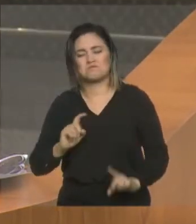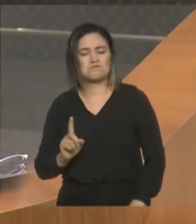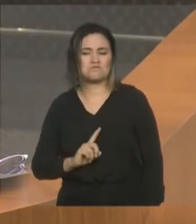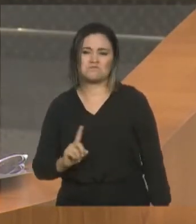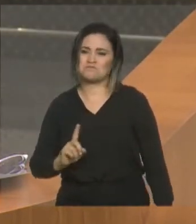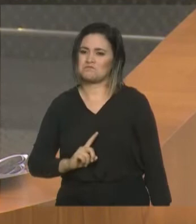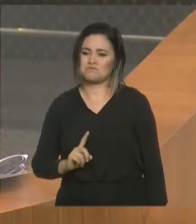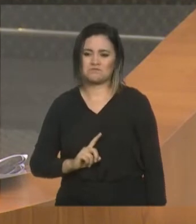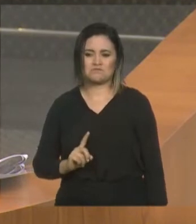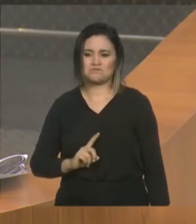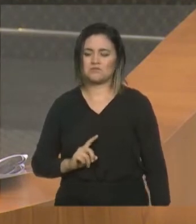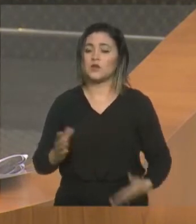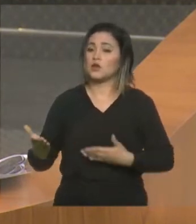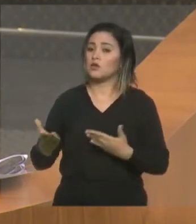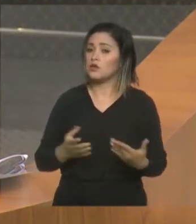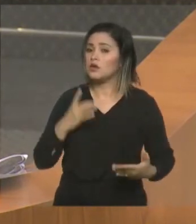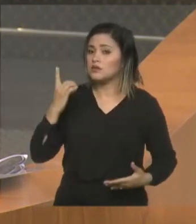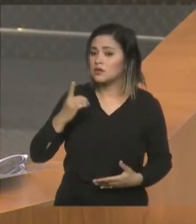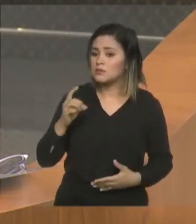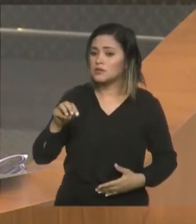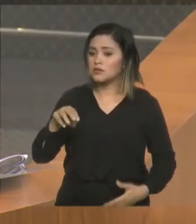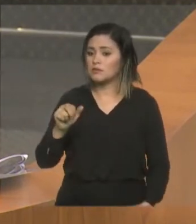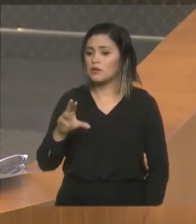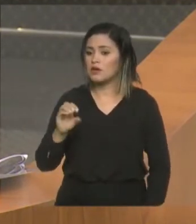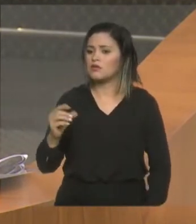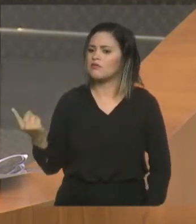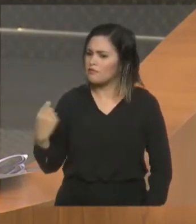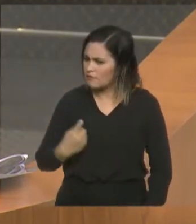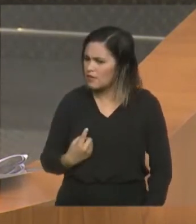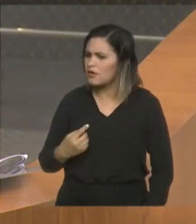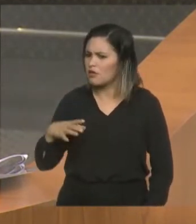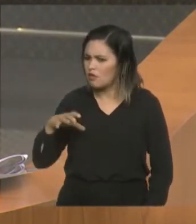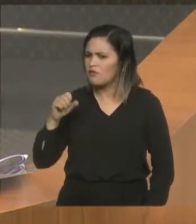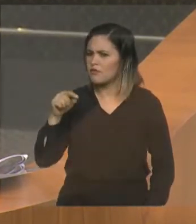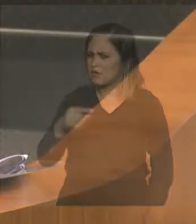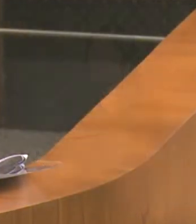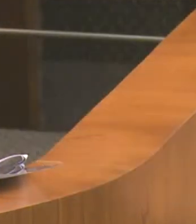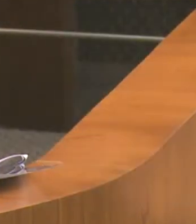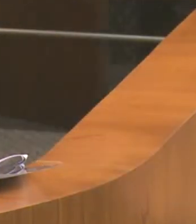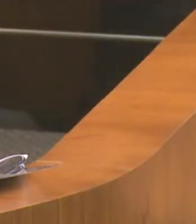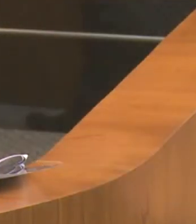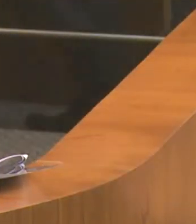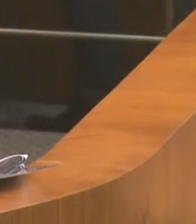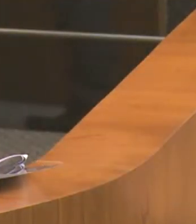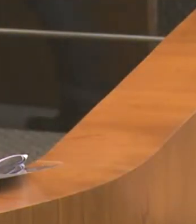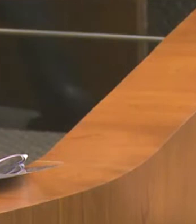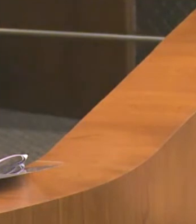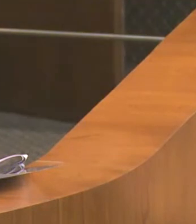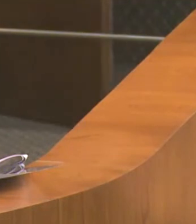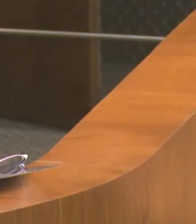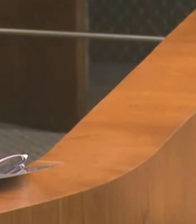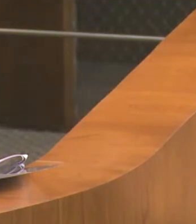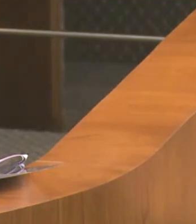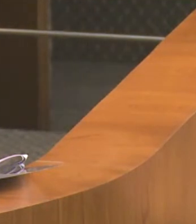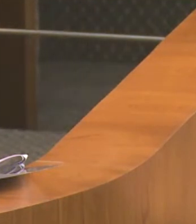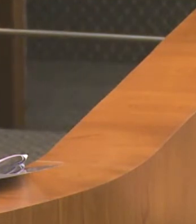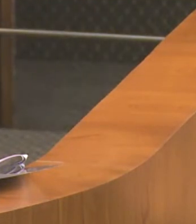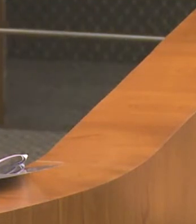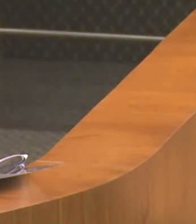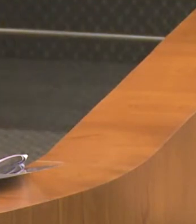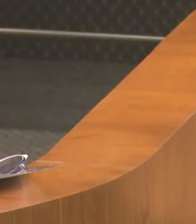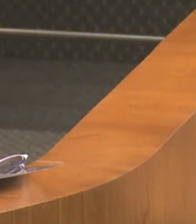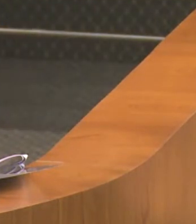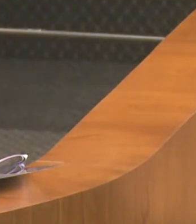vem escutar esse testemunho. E ele escutou. Digo, você está vendo que nem invencionice? É, vamos ver. Gente,